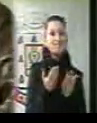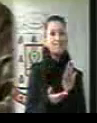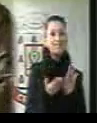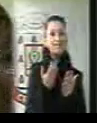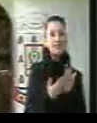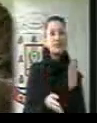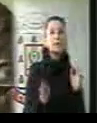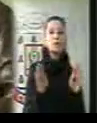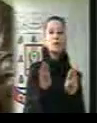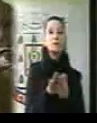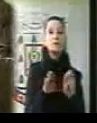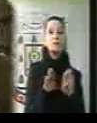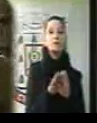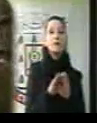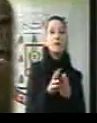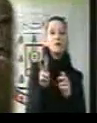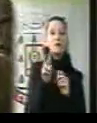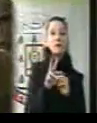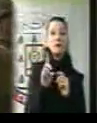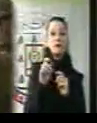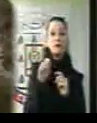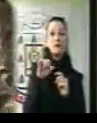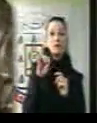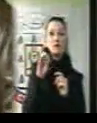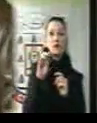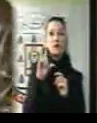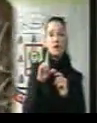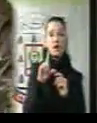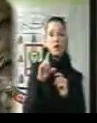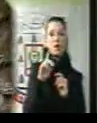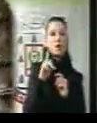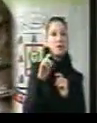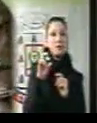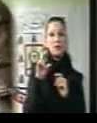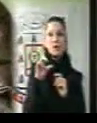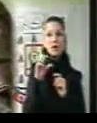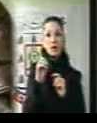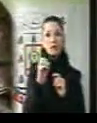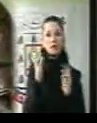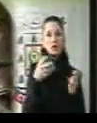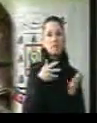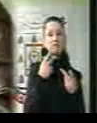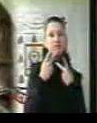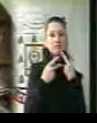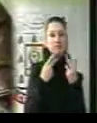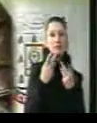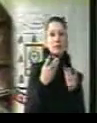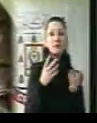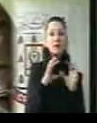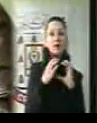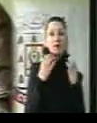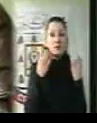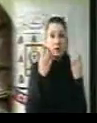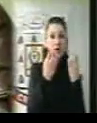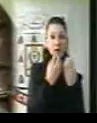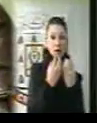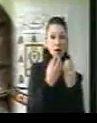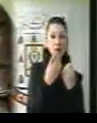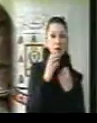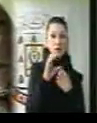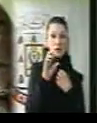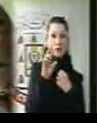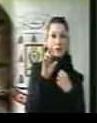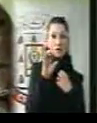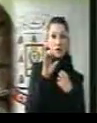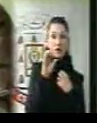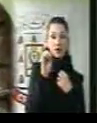bem colocada pelo vereador Daniel, pelo vereador Paulo Ferrarese, já que aquela comunidade do Cristo